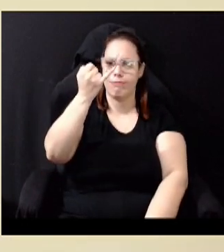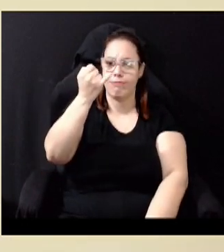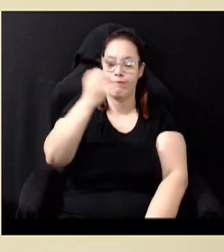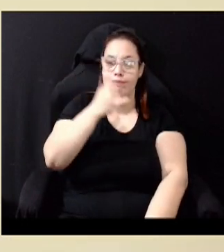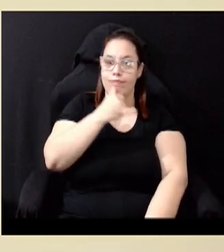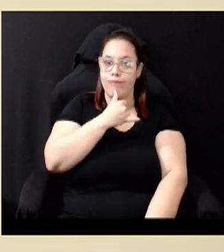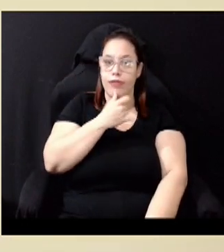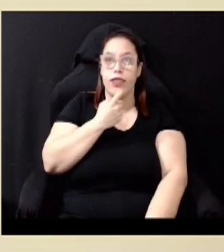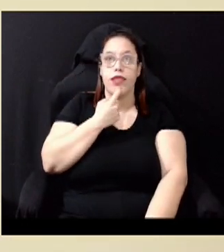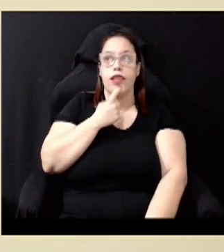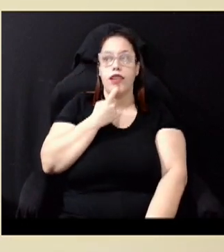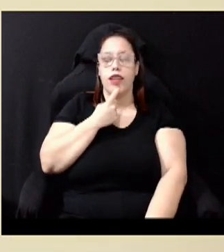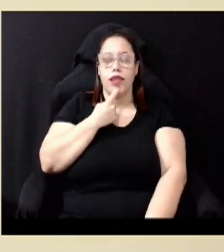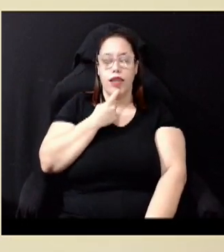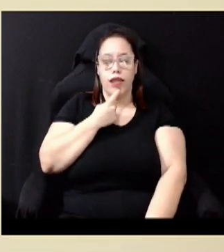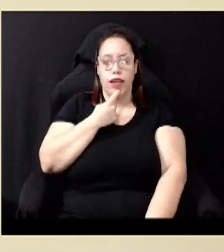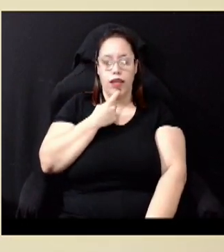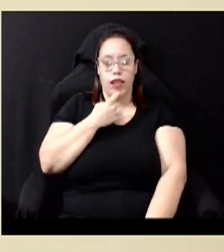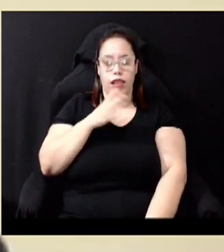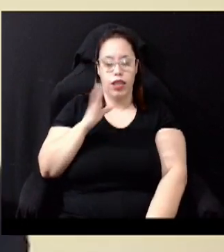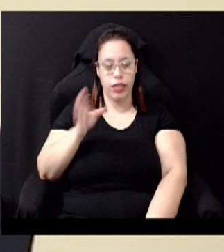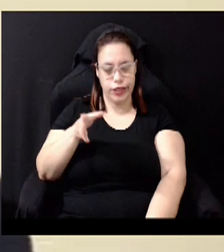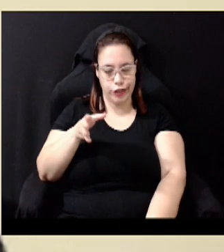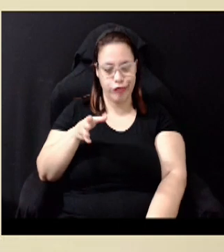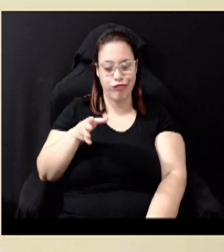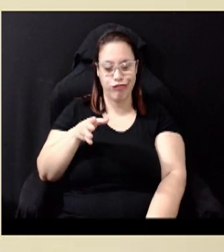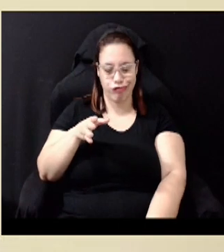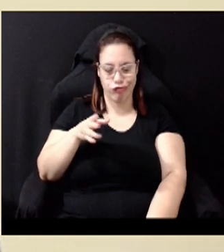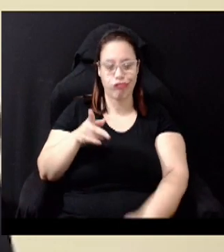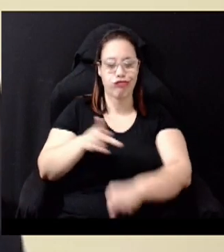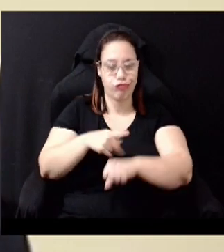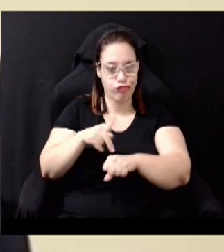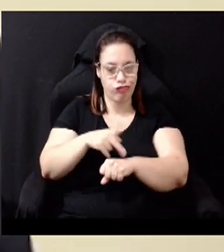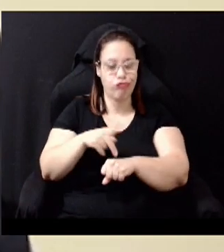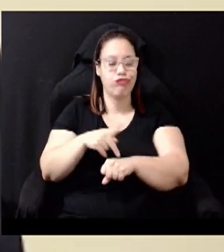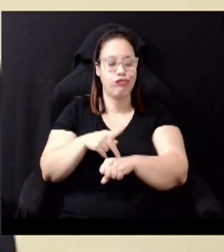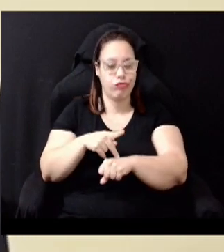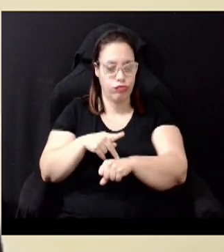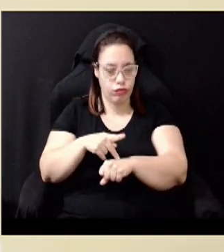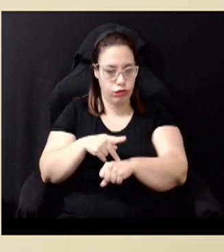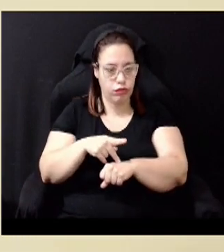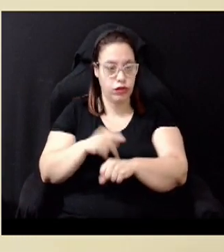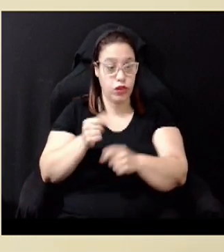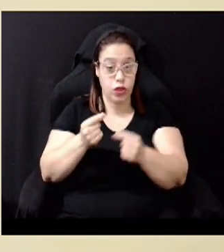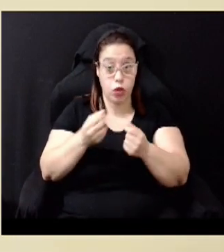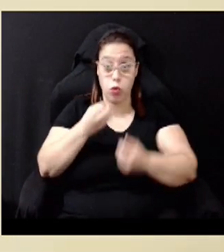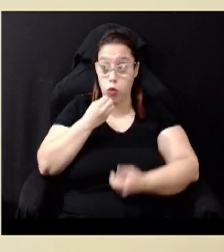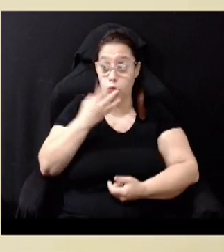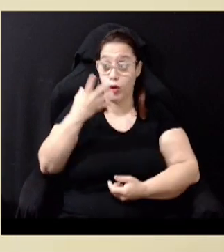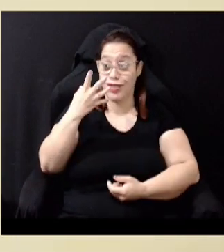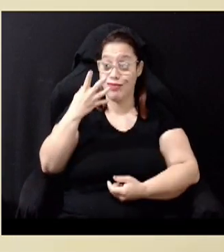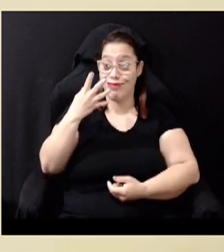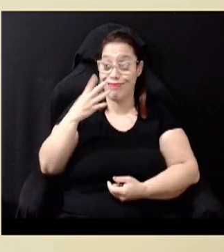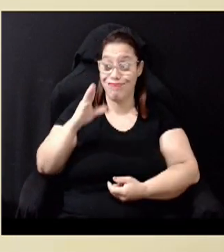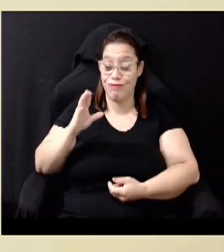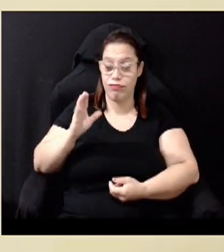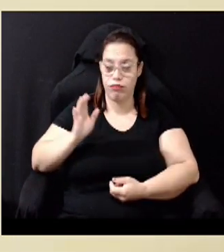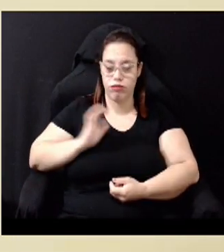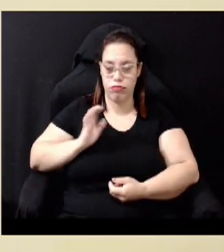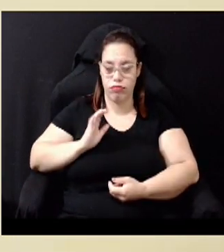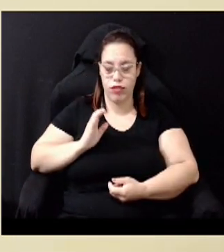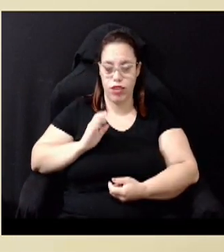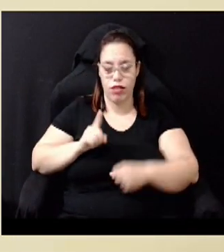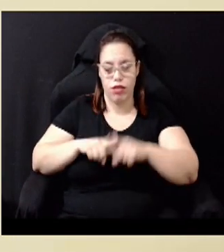ainda é uma cidade que expressa o Brasil. Nós temos pessoas que ganham muito bem, mas infelizmente ainda temos um número muito grande de